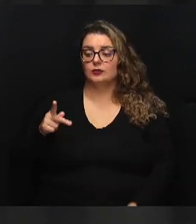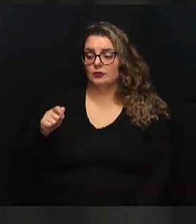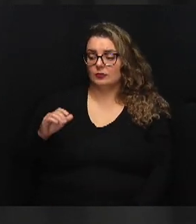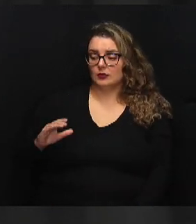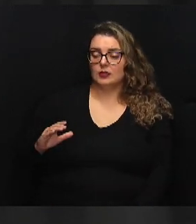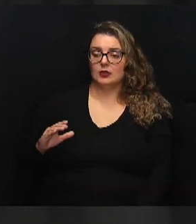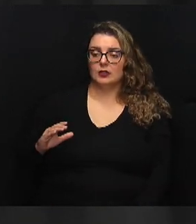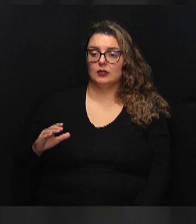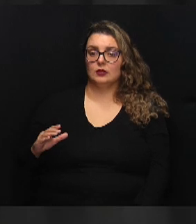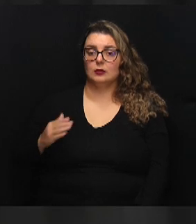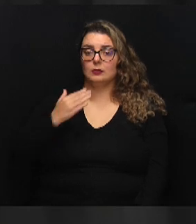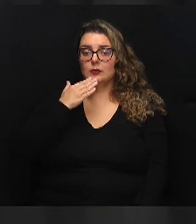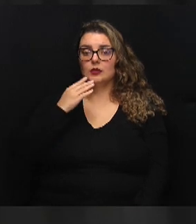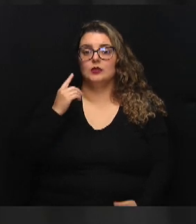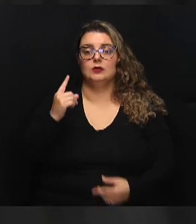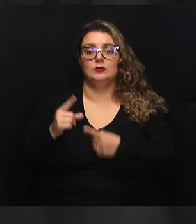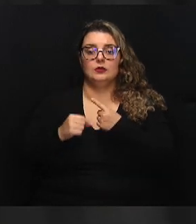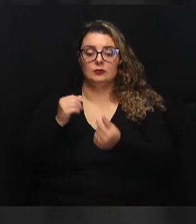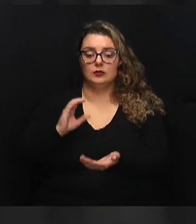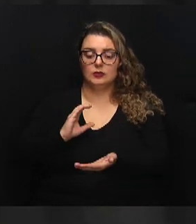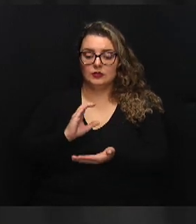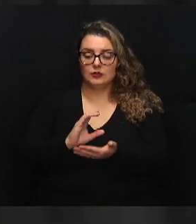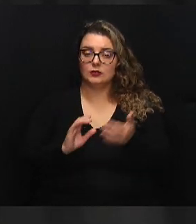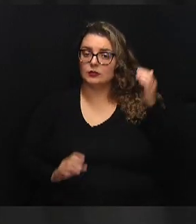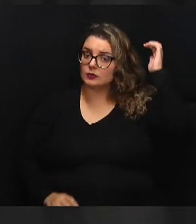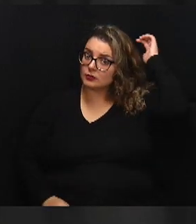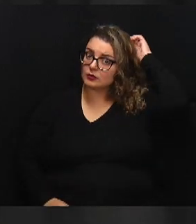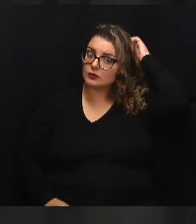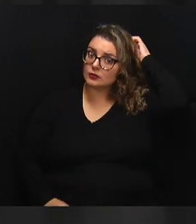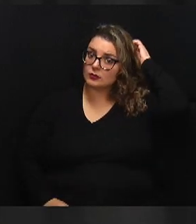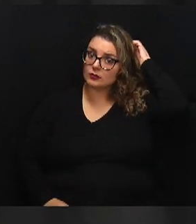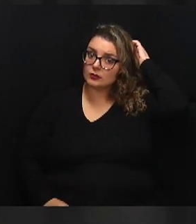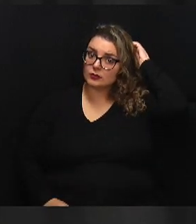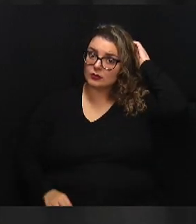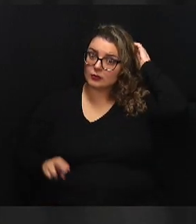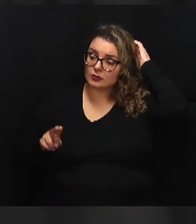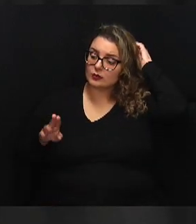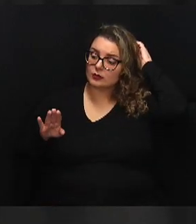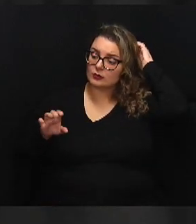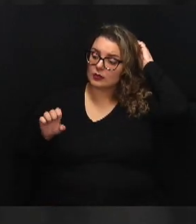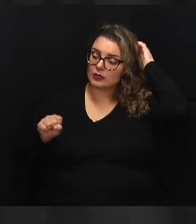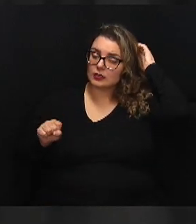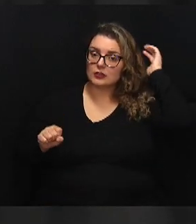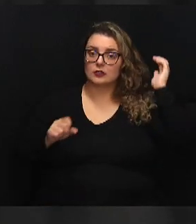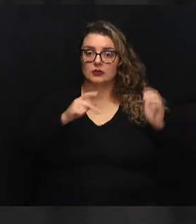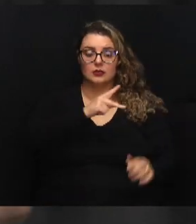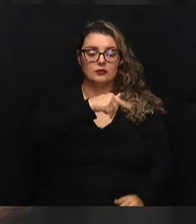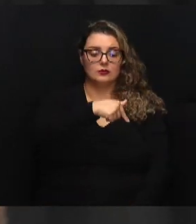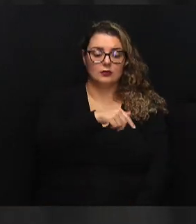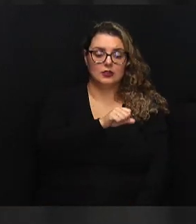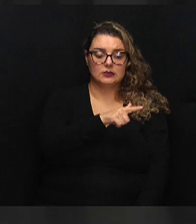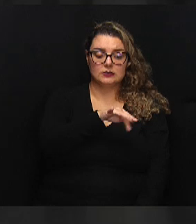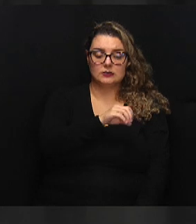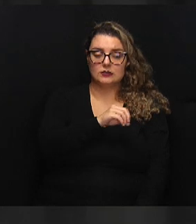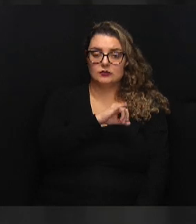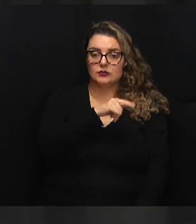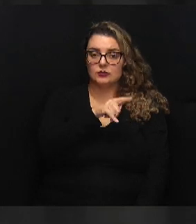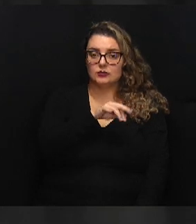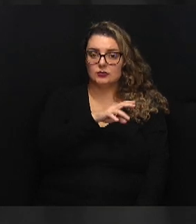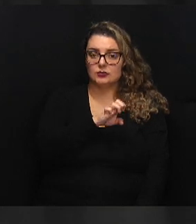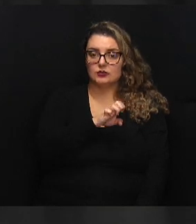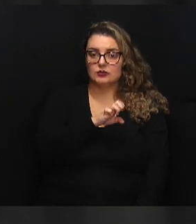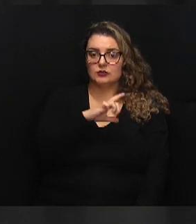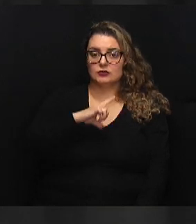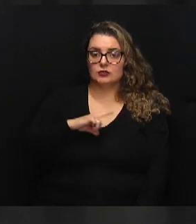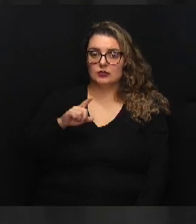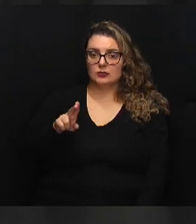Nós pedimos verba para que faça uma UBS lá no Parque São Jorge, que é distante. Nós temos uma UBS que é